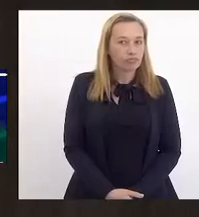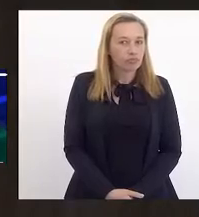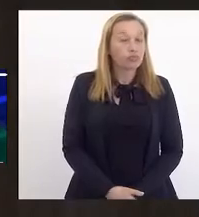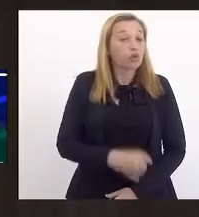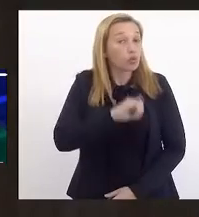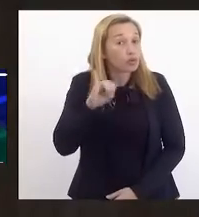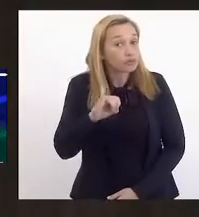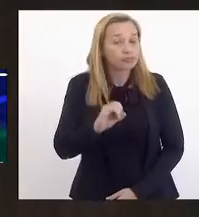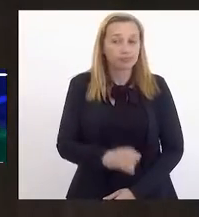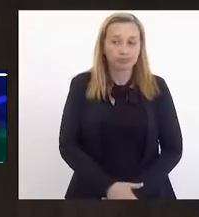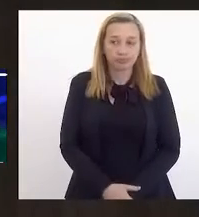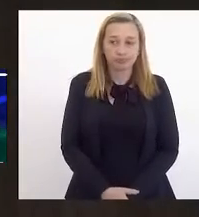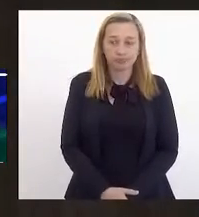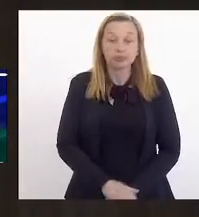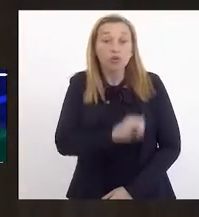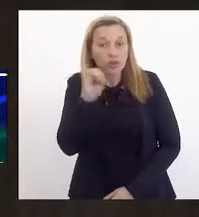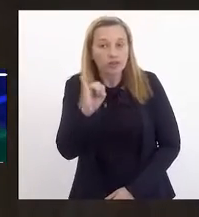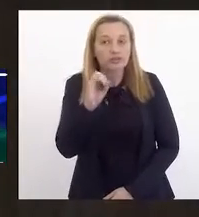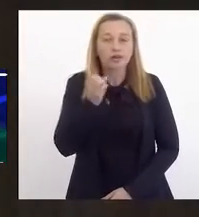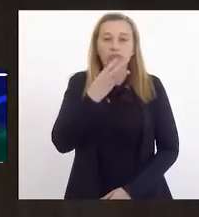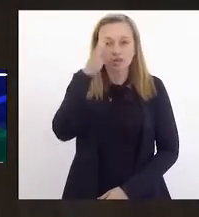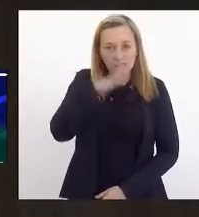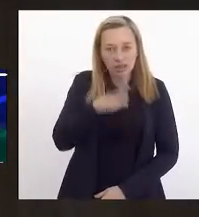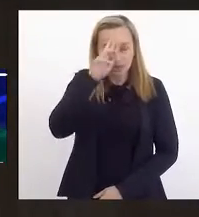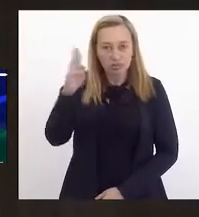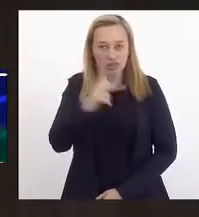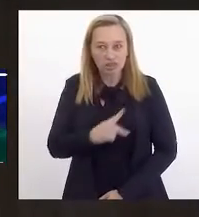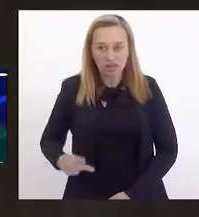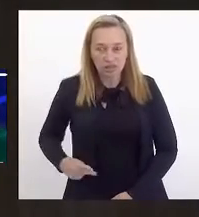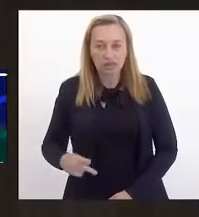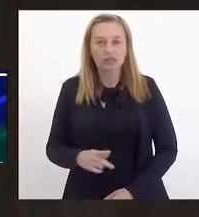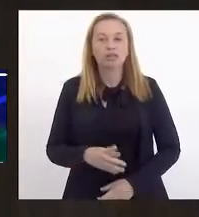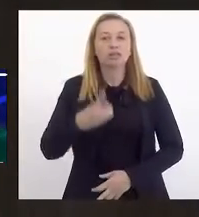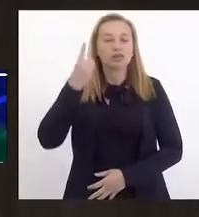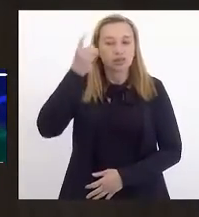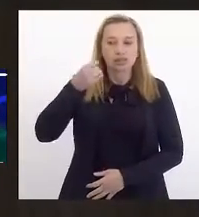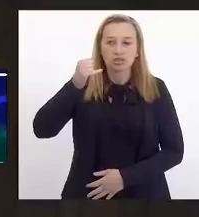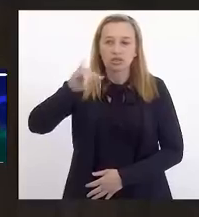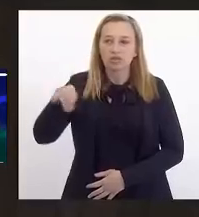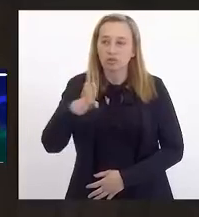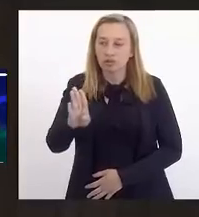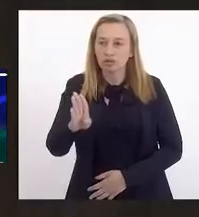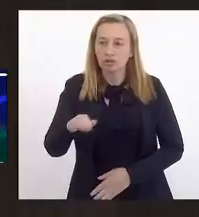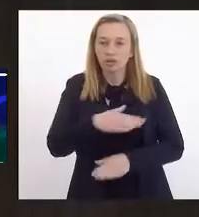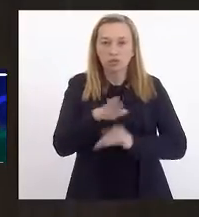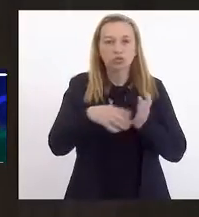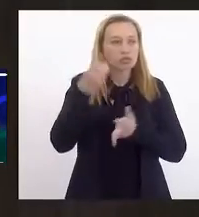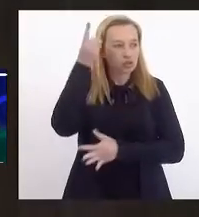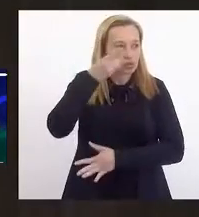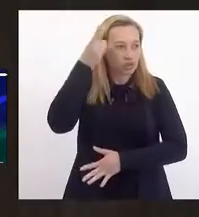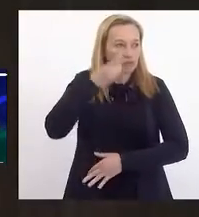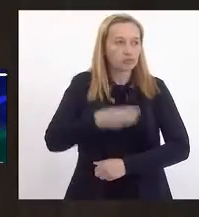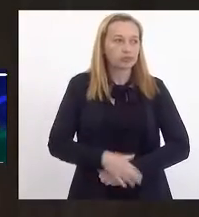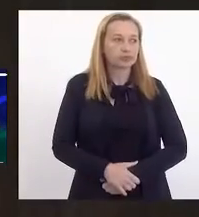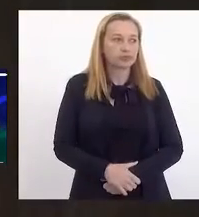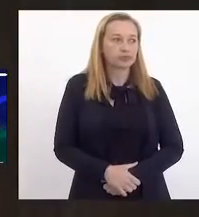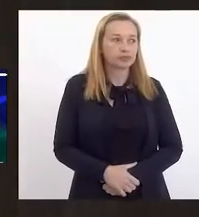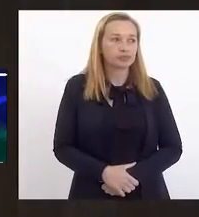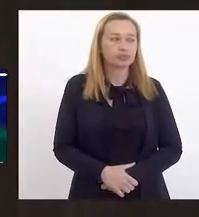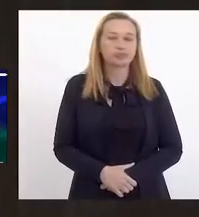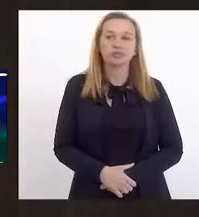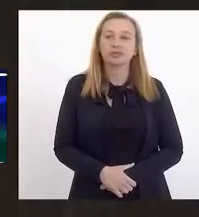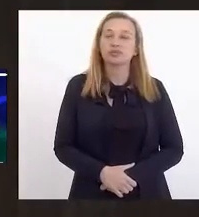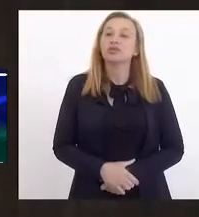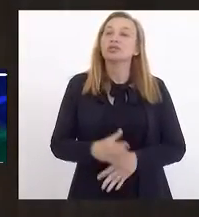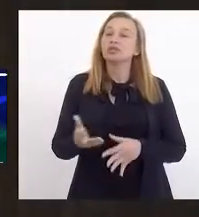Alô? Alô? Boa tarde, senhor presidente, deputado Jair Bittencourt, senhoras e senhores deputados e deputados. O